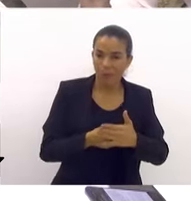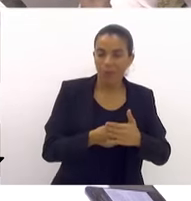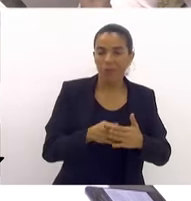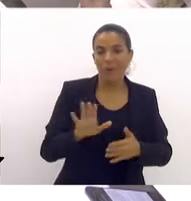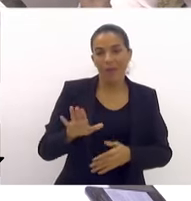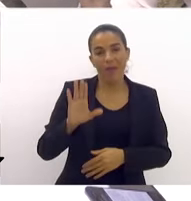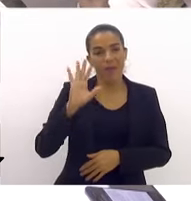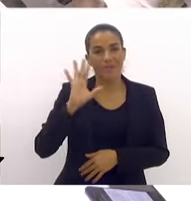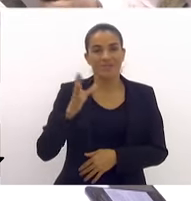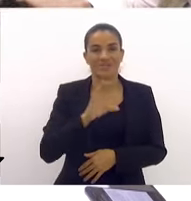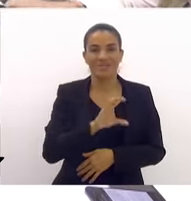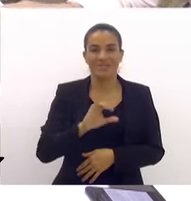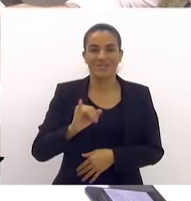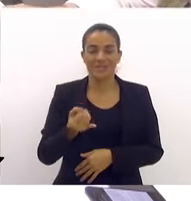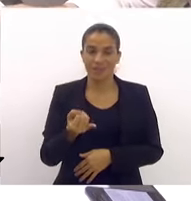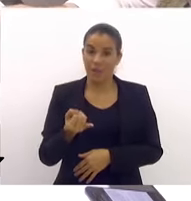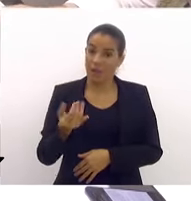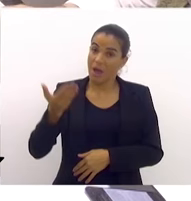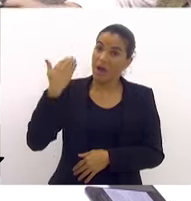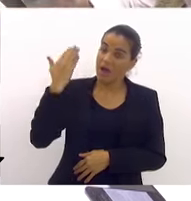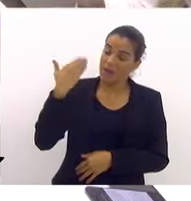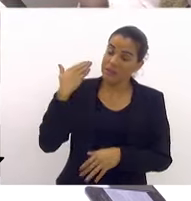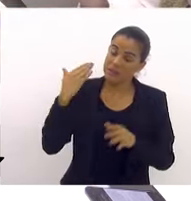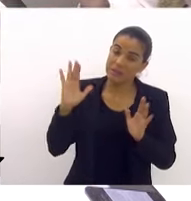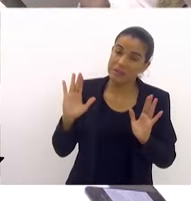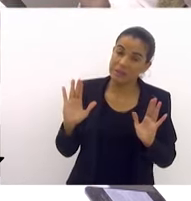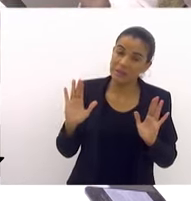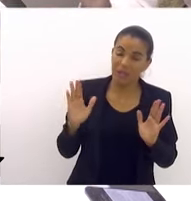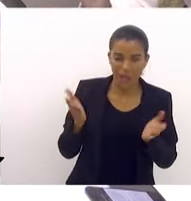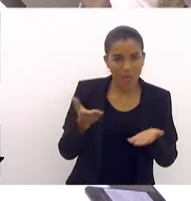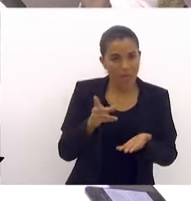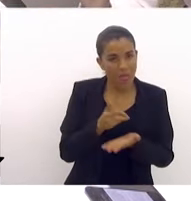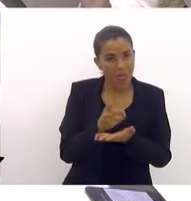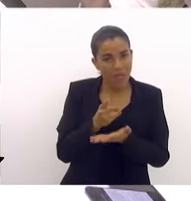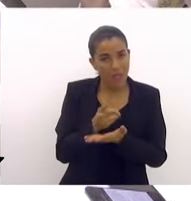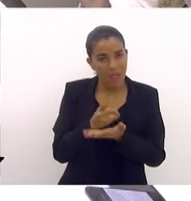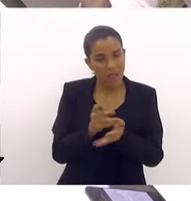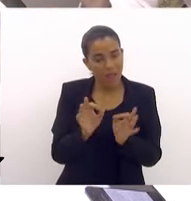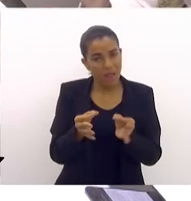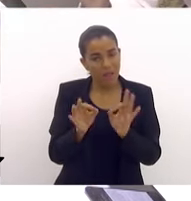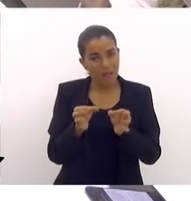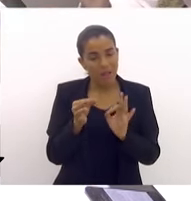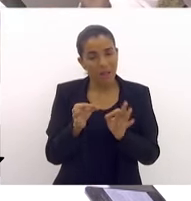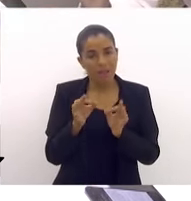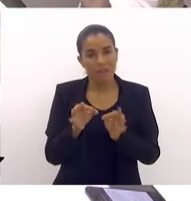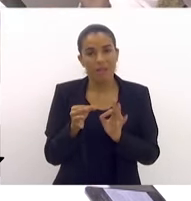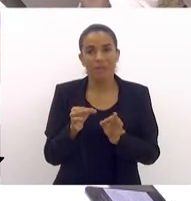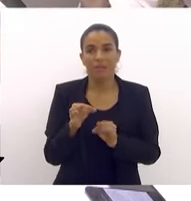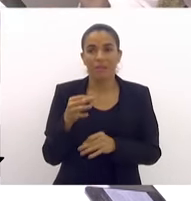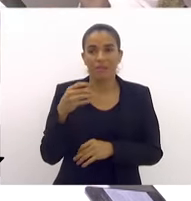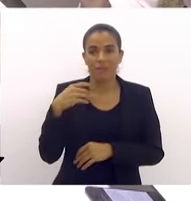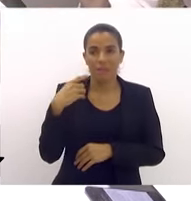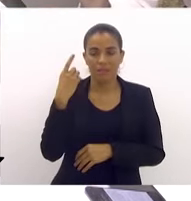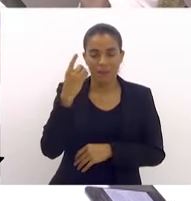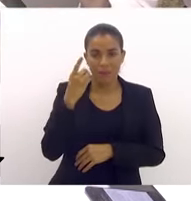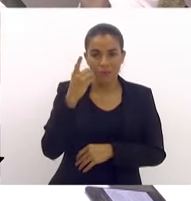da CCJ. Pelo menos era assim, né? Não, é assim mesmo. O deputado Amorim tem mantido essa. É a mesma